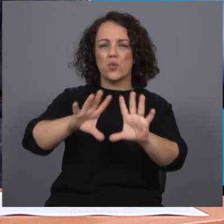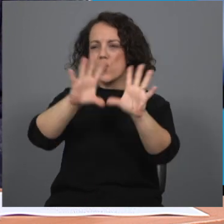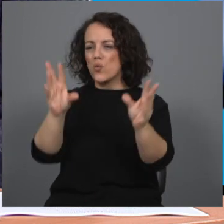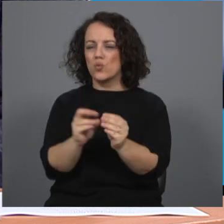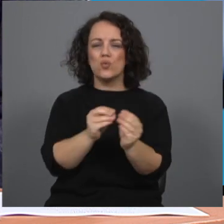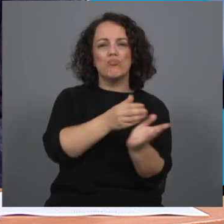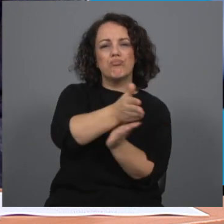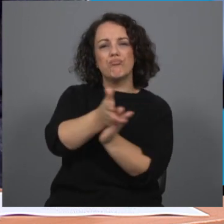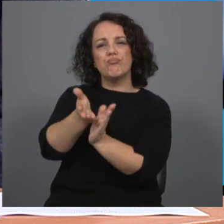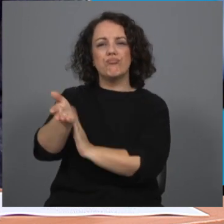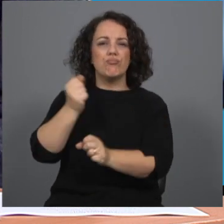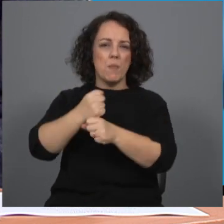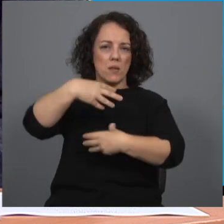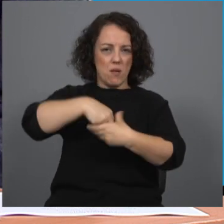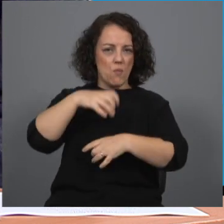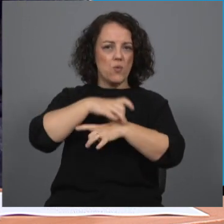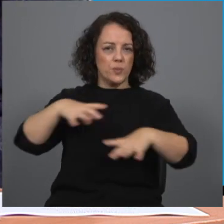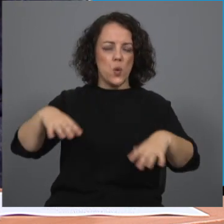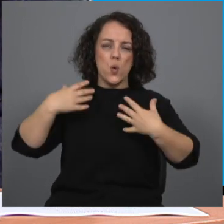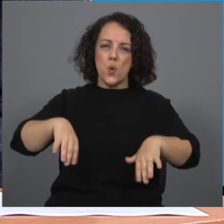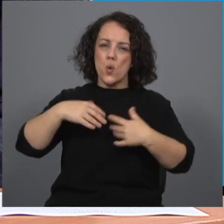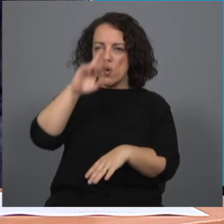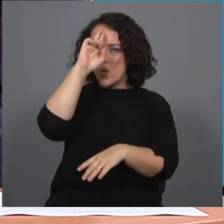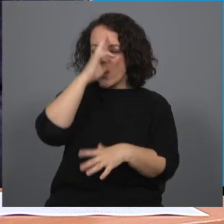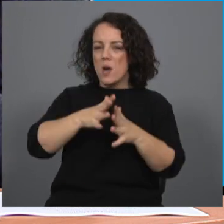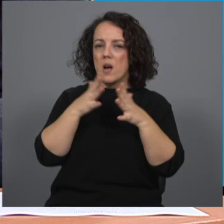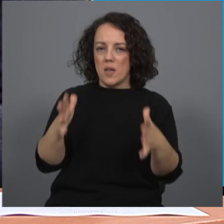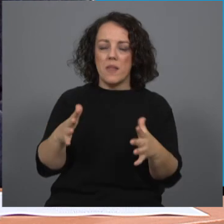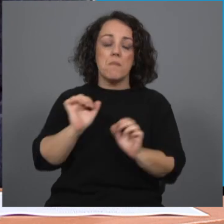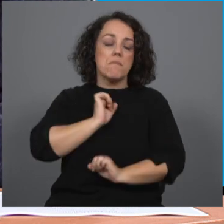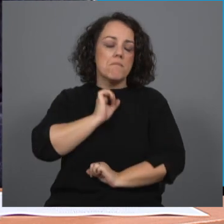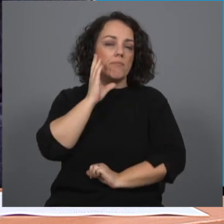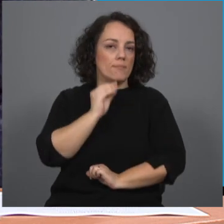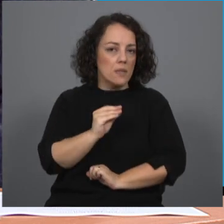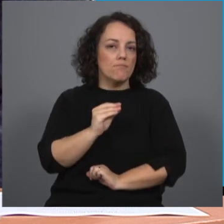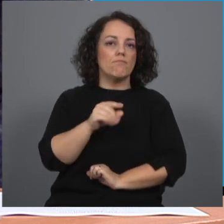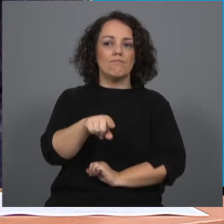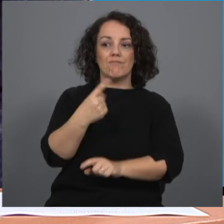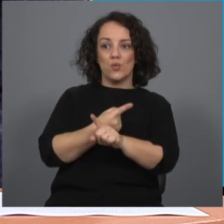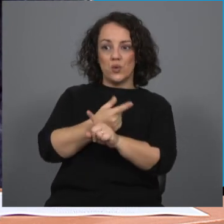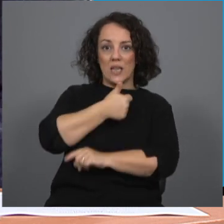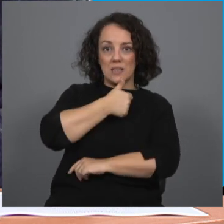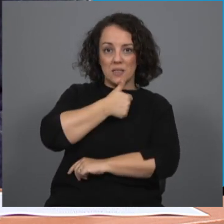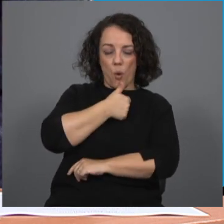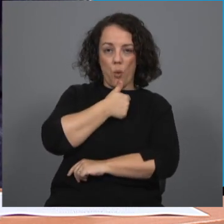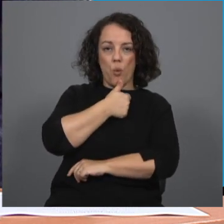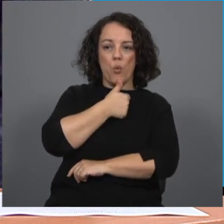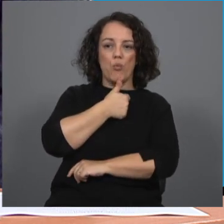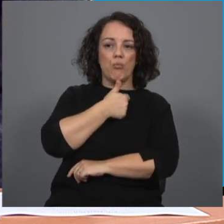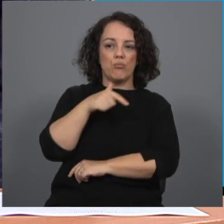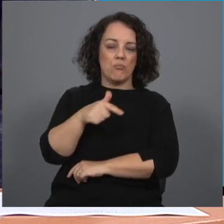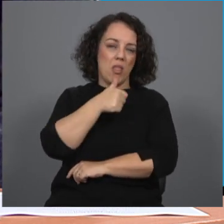valências hospitalares, mas eu estou convencido que as decisões tomadas, que têm